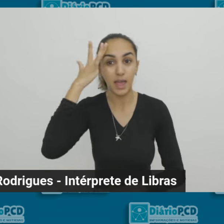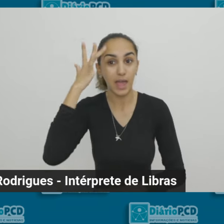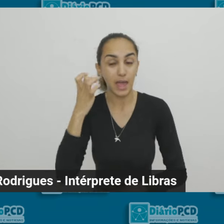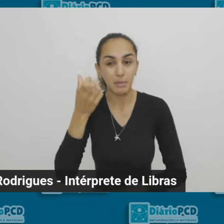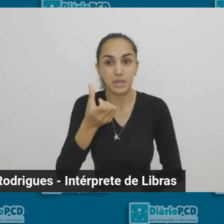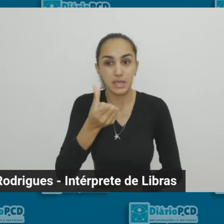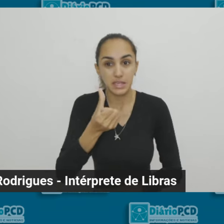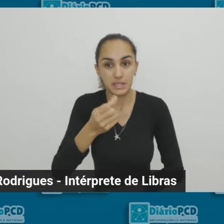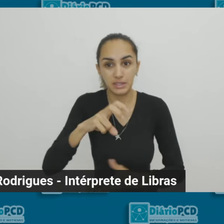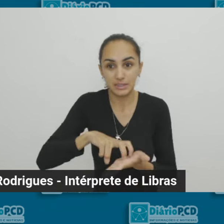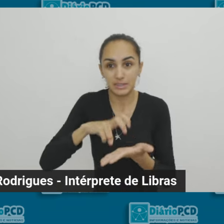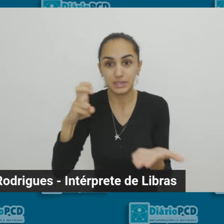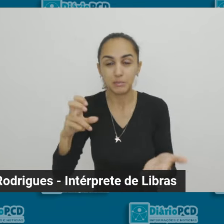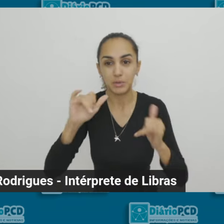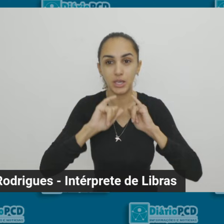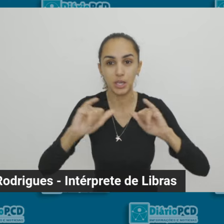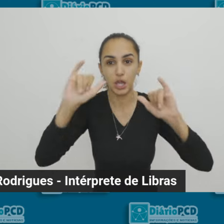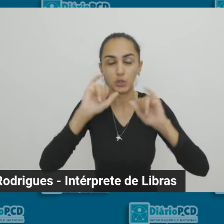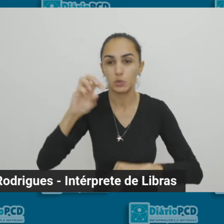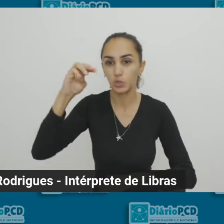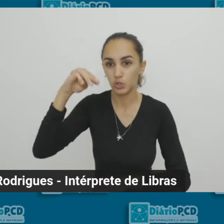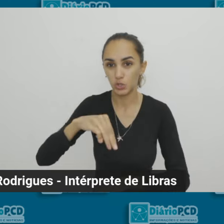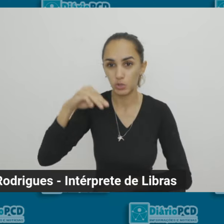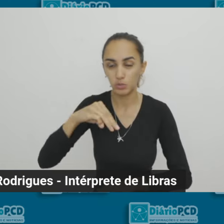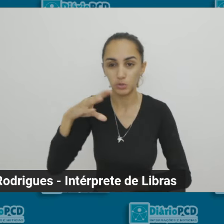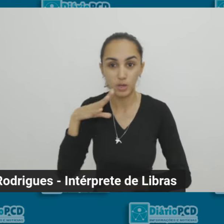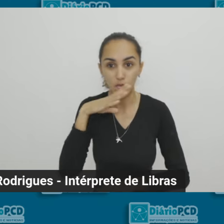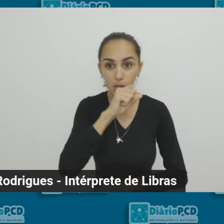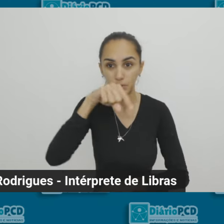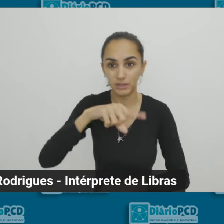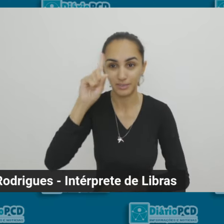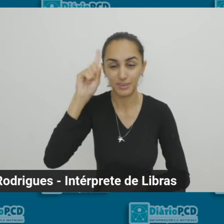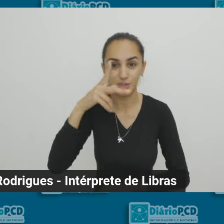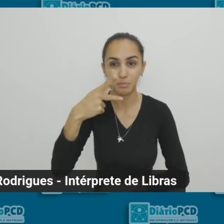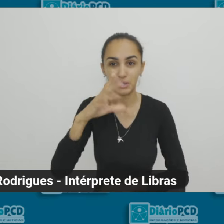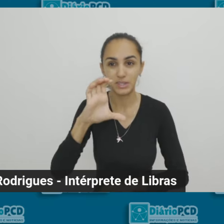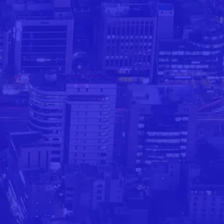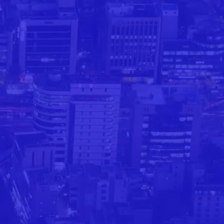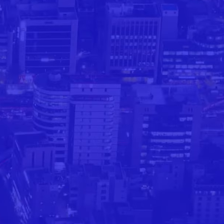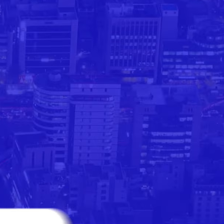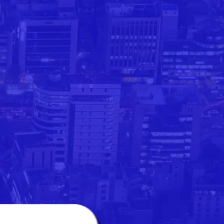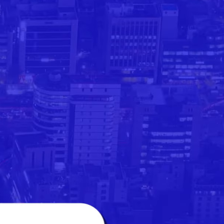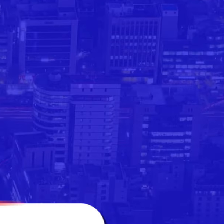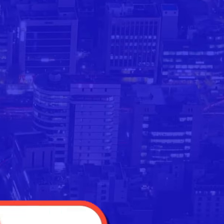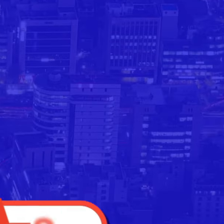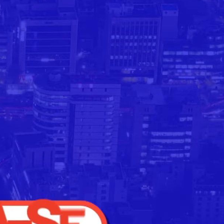a notícia, um minuto, shorts, aqui no Diário PCD. Tchau, gente. Obrigado. Fui.